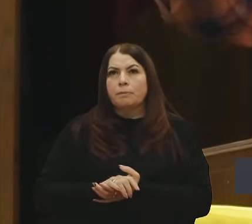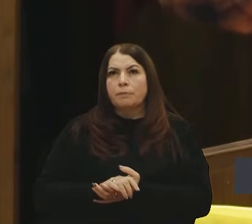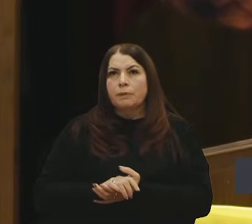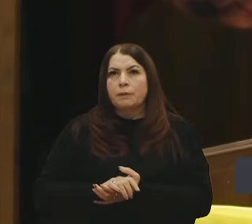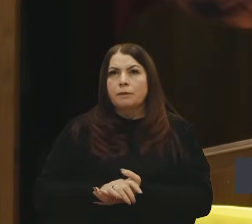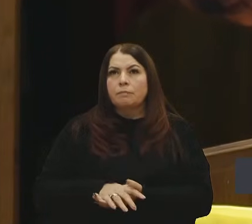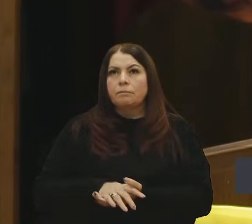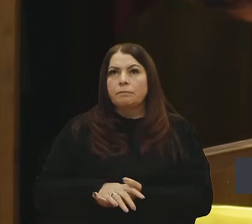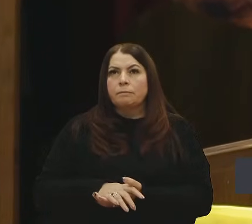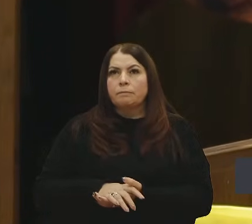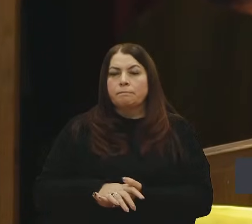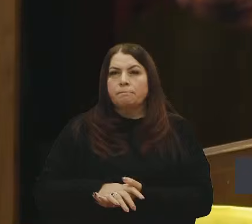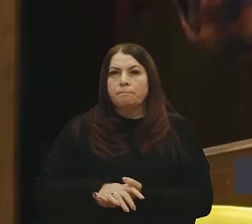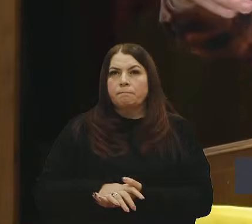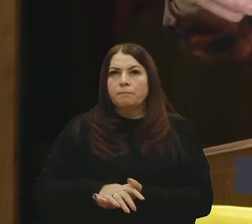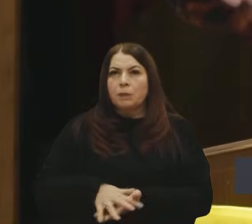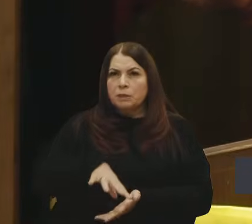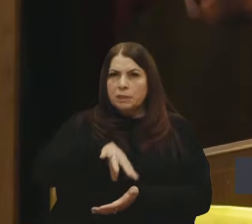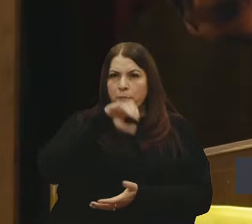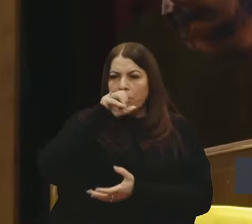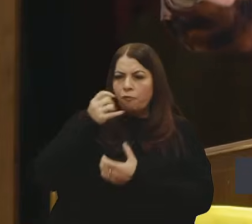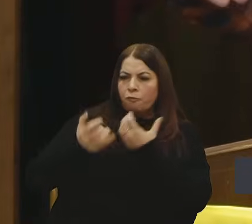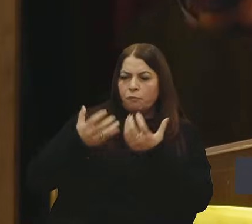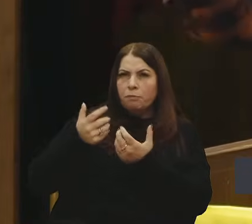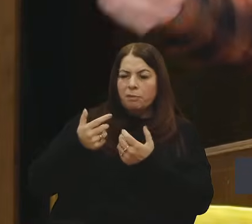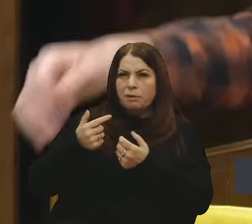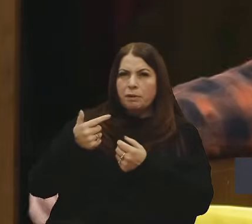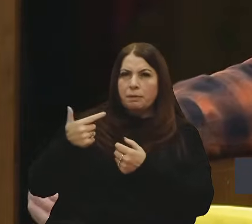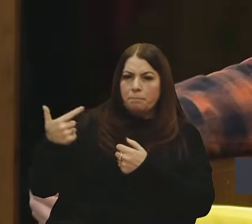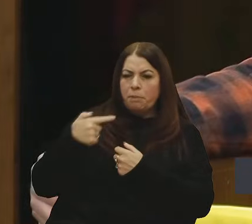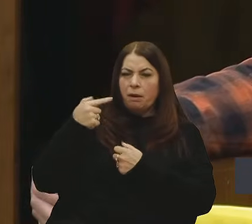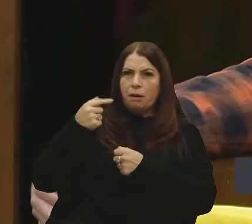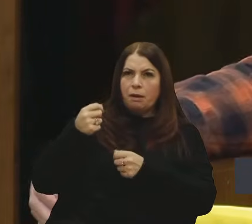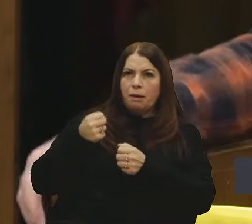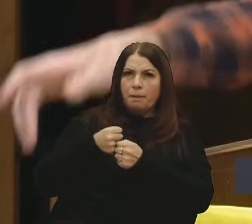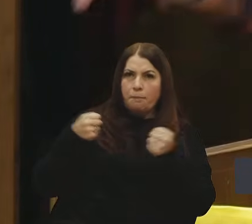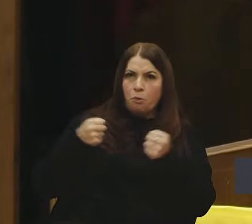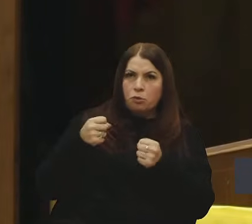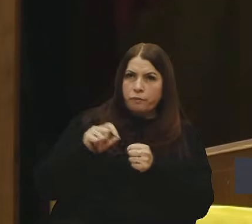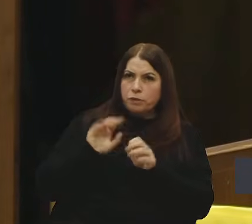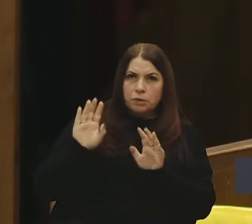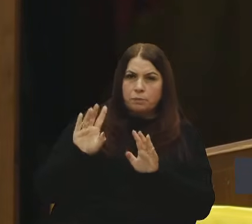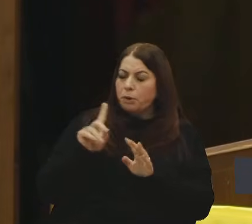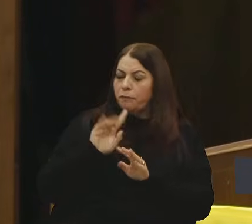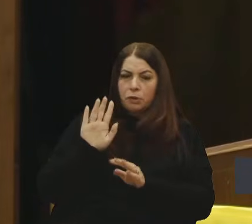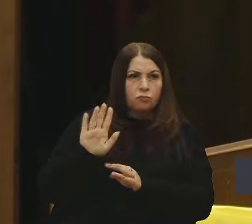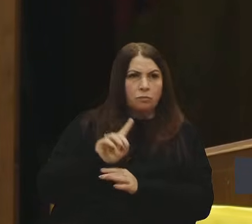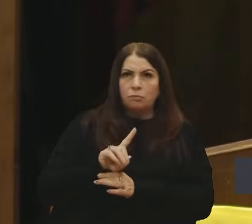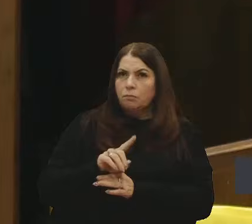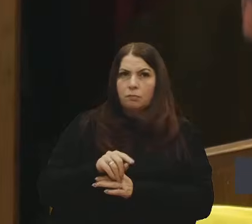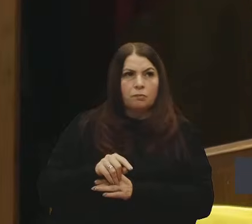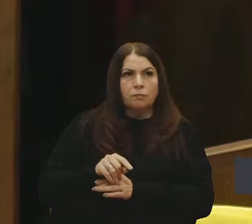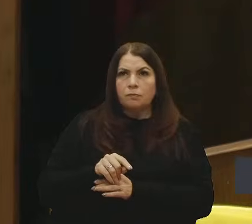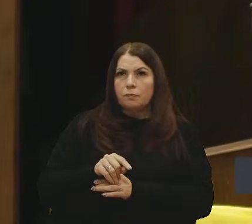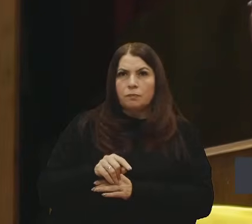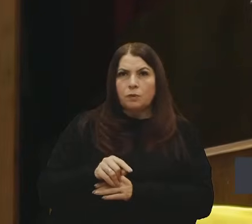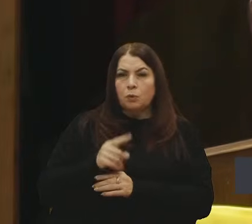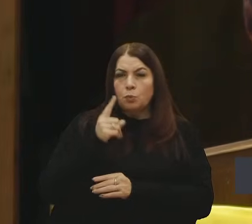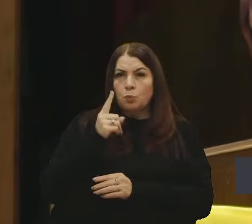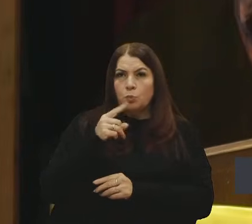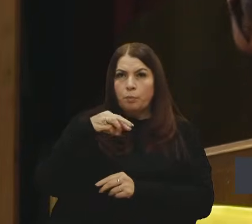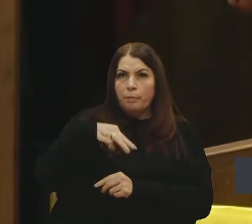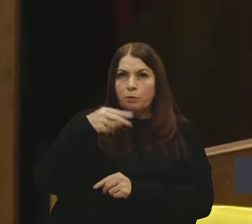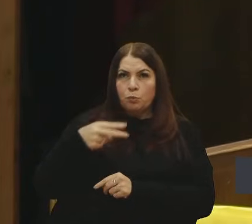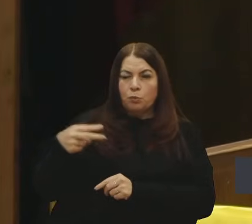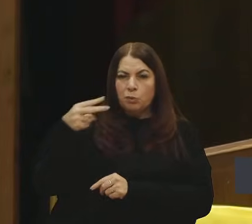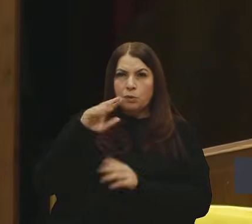respirar fumaça, tomar bala de borracha, vamos tomar. Mas a gente não vai deixar 1 metro quadrado